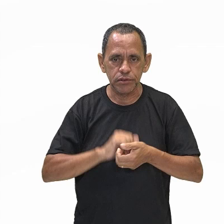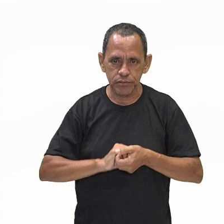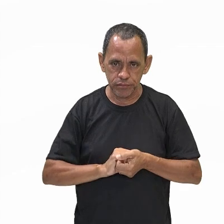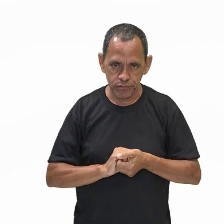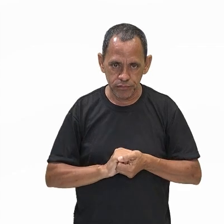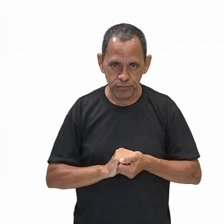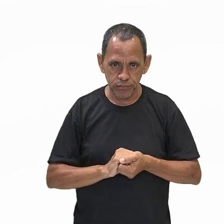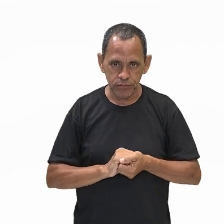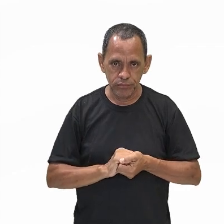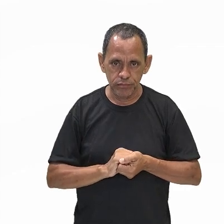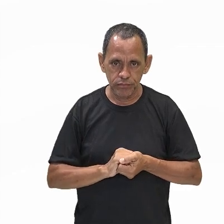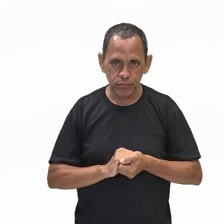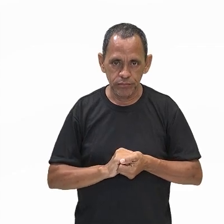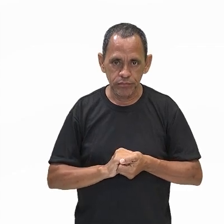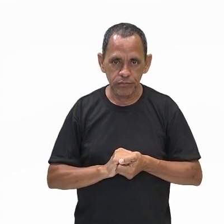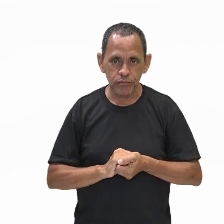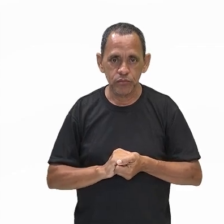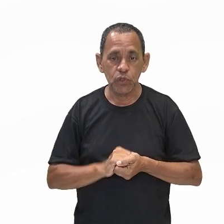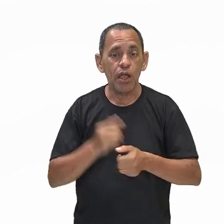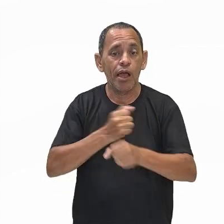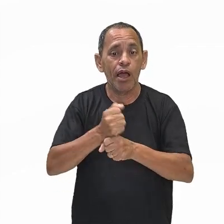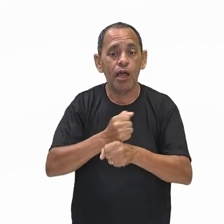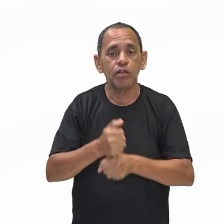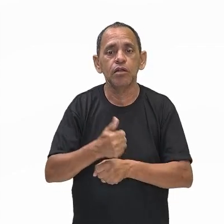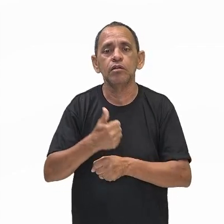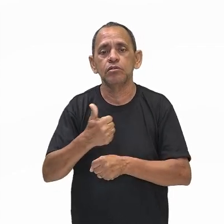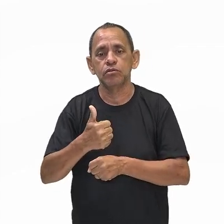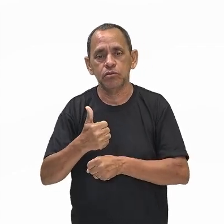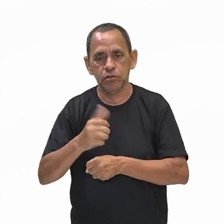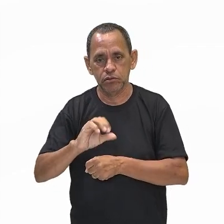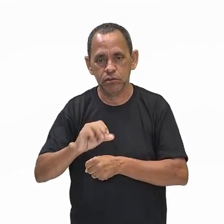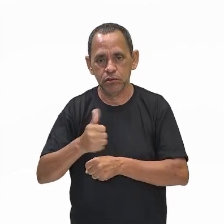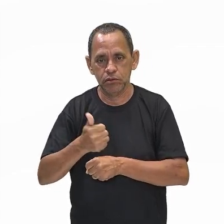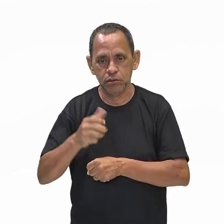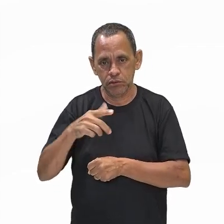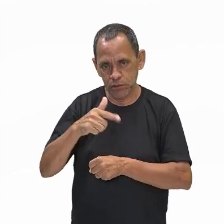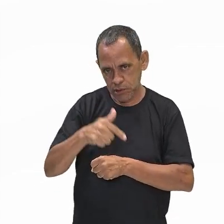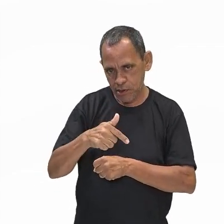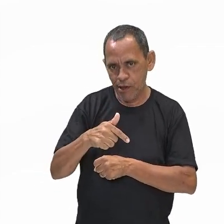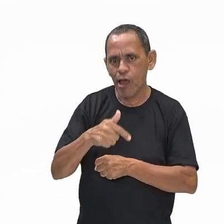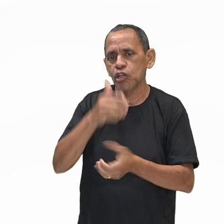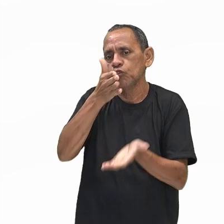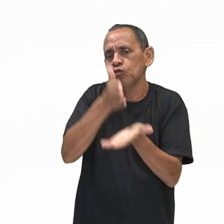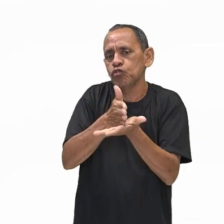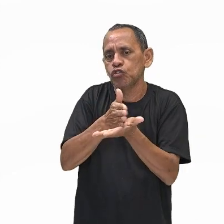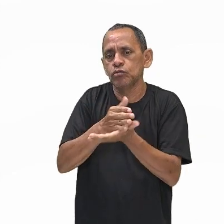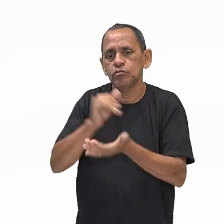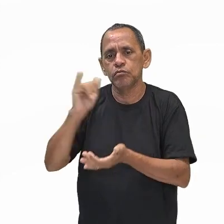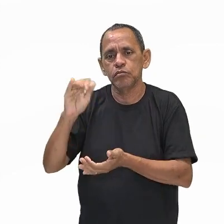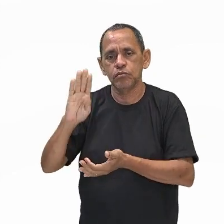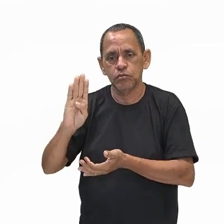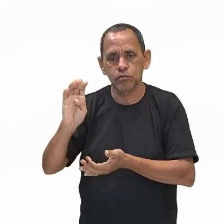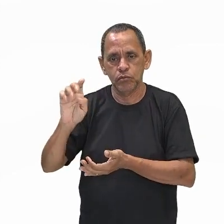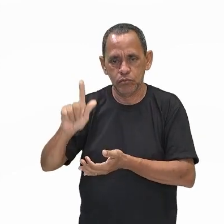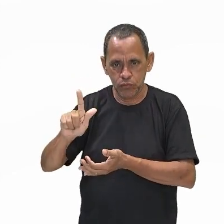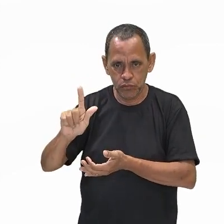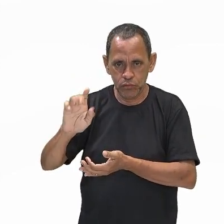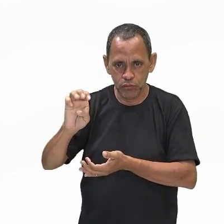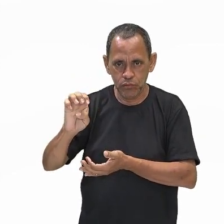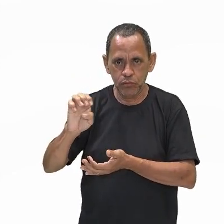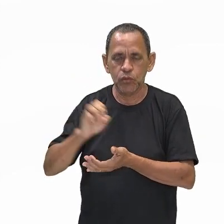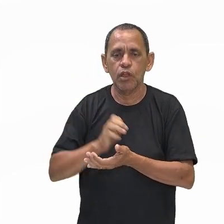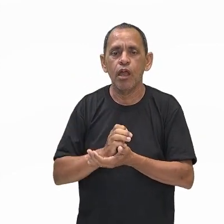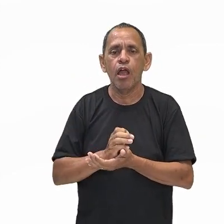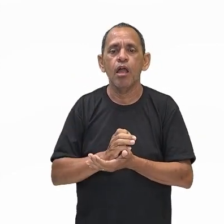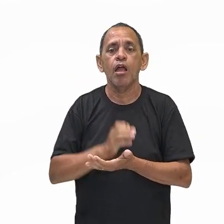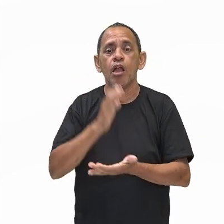o ano de 2017, ele foi, então, dividido pelo IBGE em 4